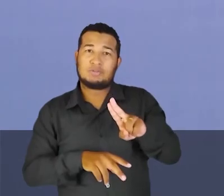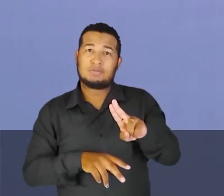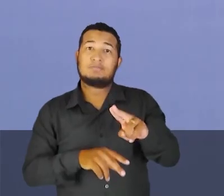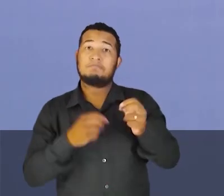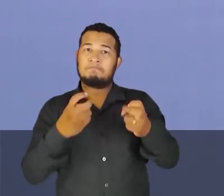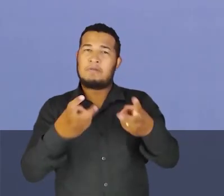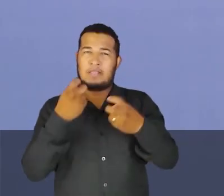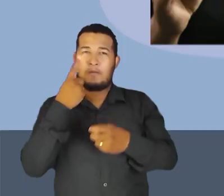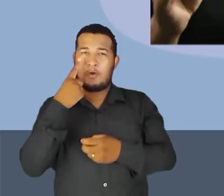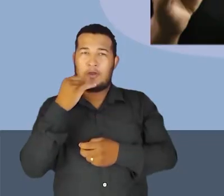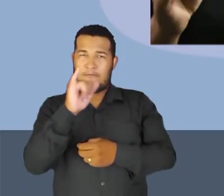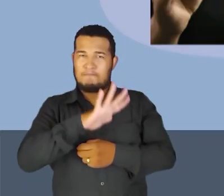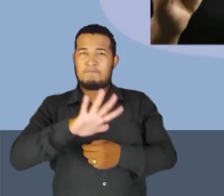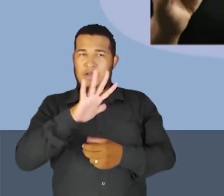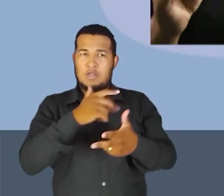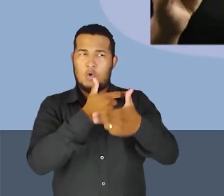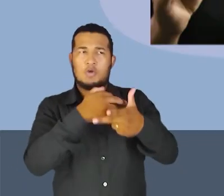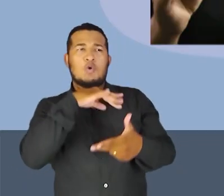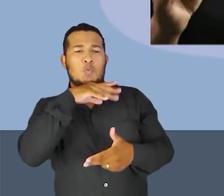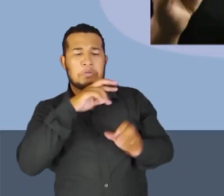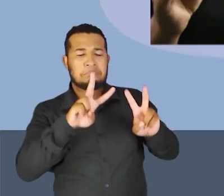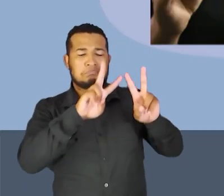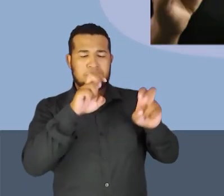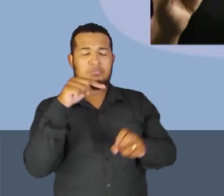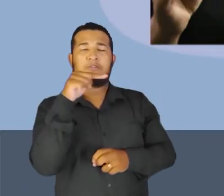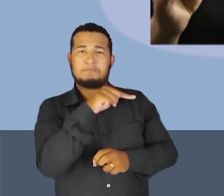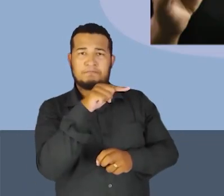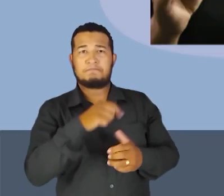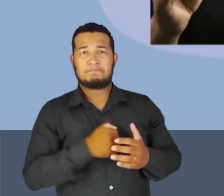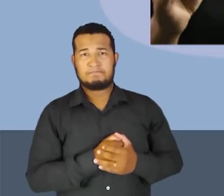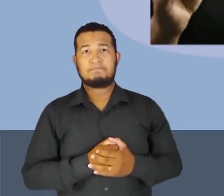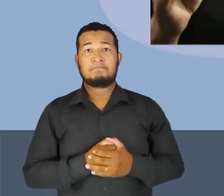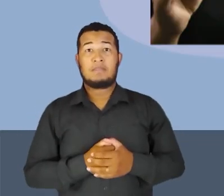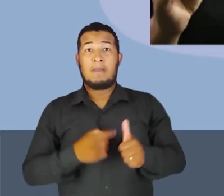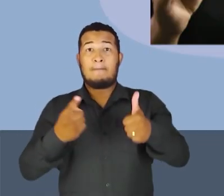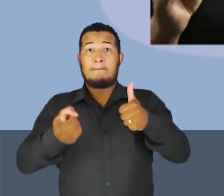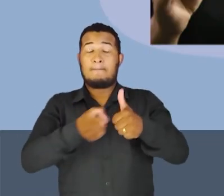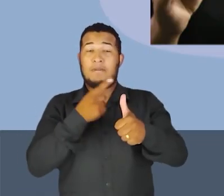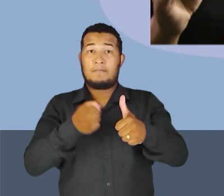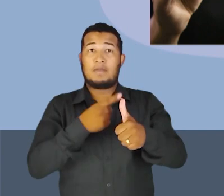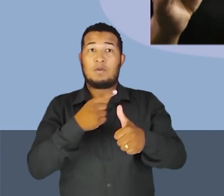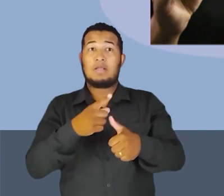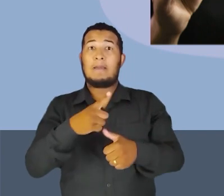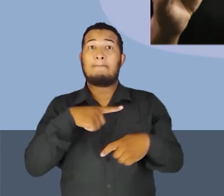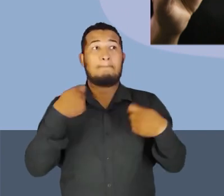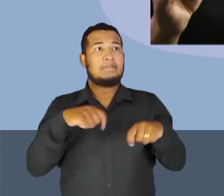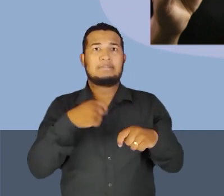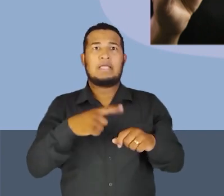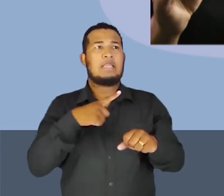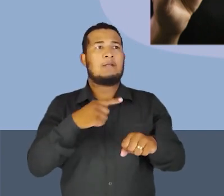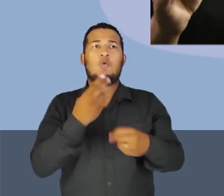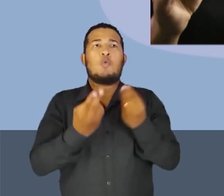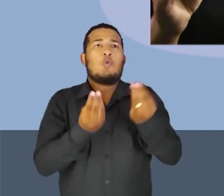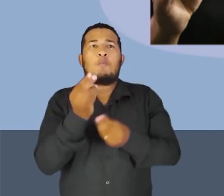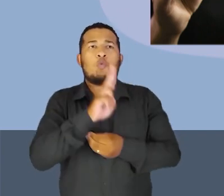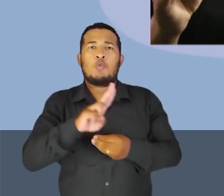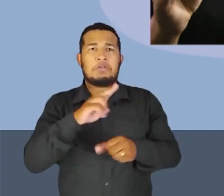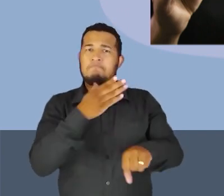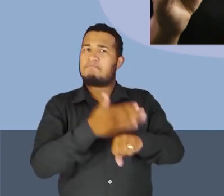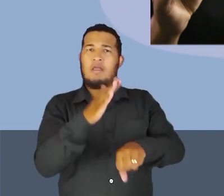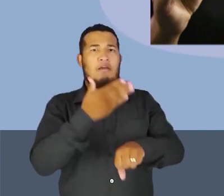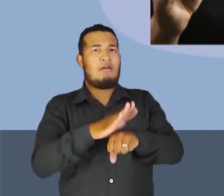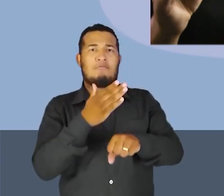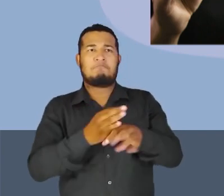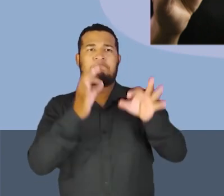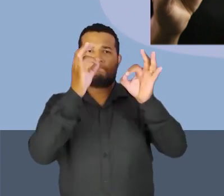verifique aí na imagem algumas desvantagens relacionadas à camisinha feminina. Primeiro, ela exige prática para a utilização de